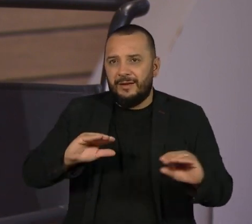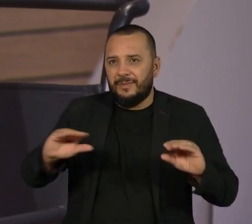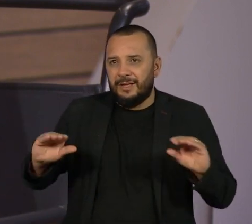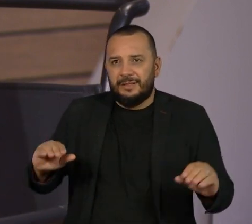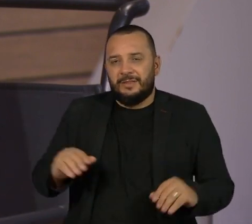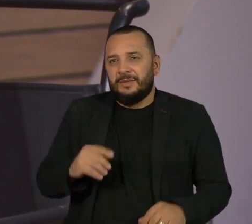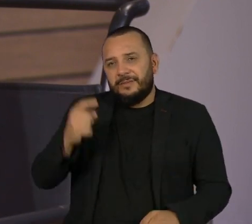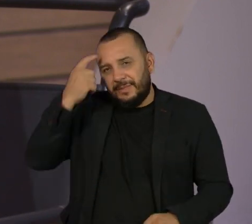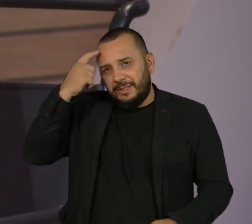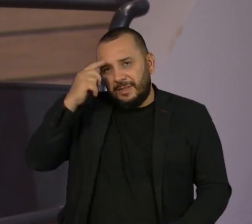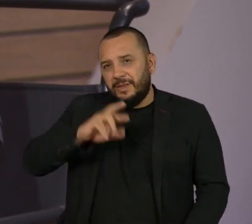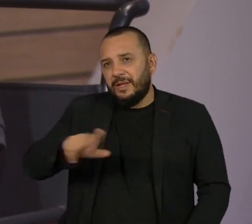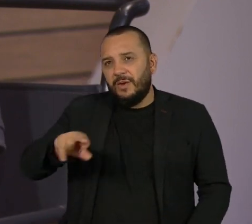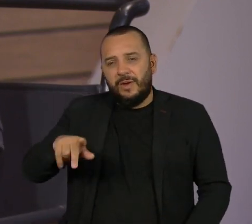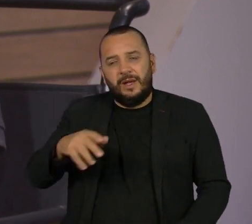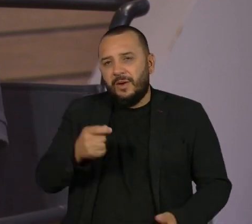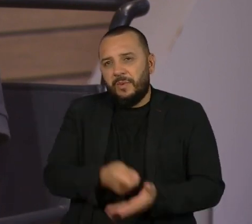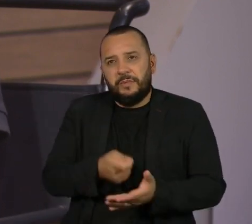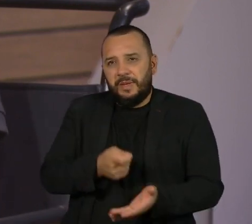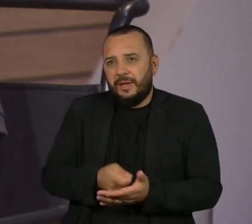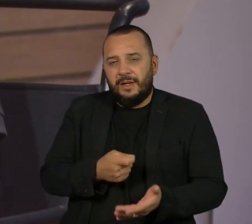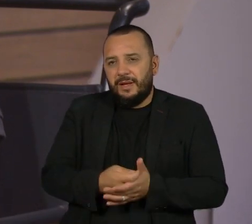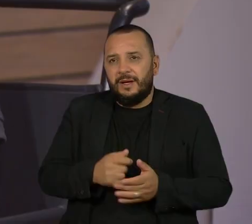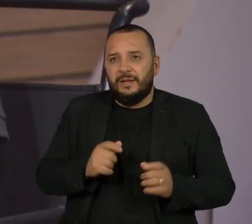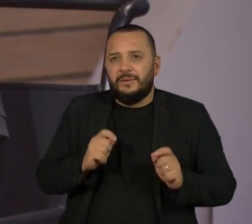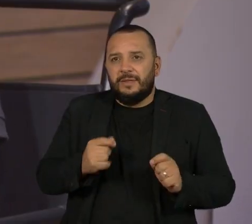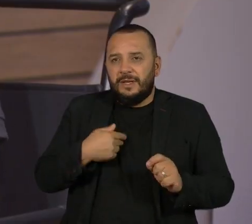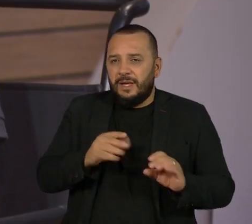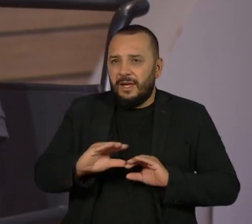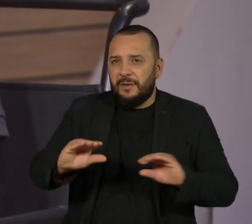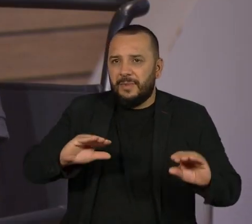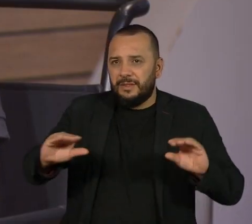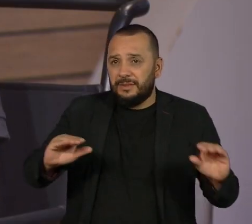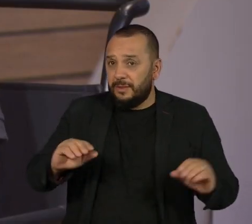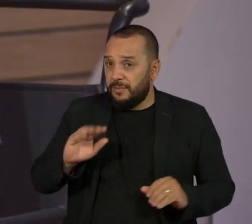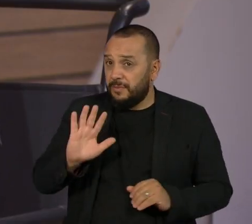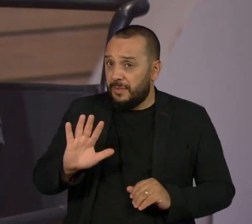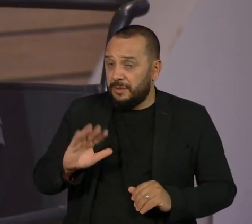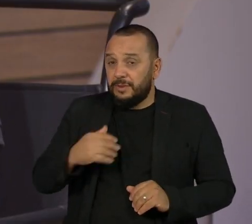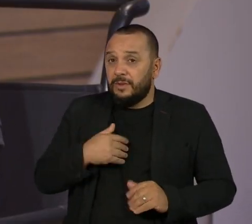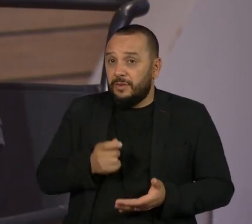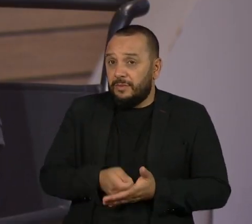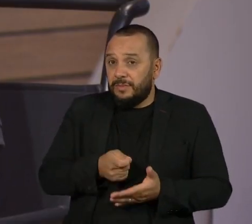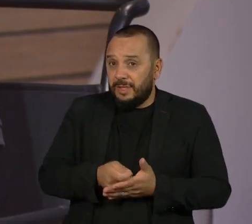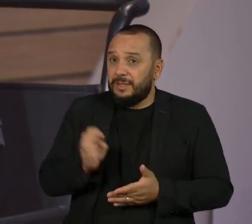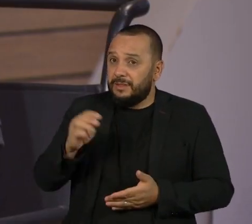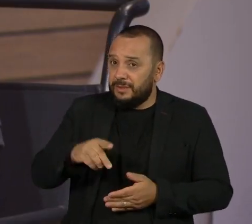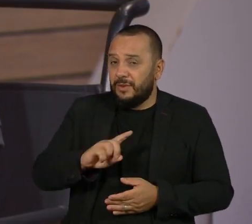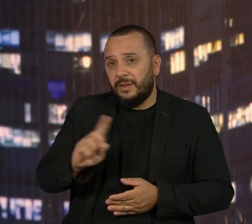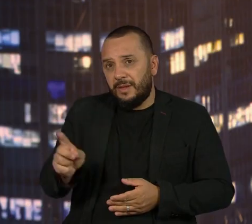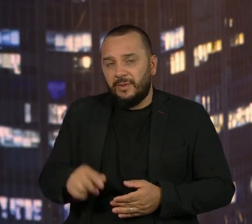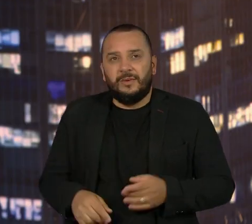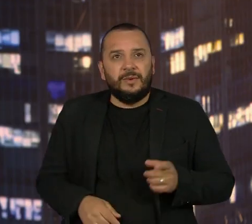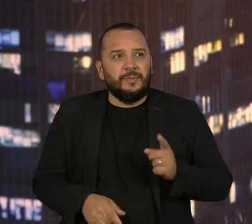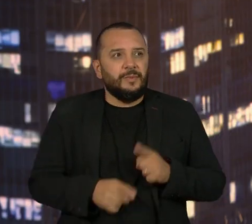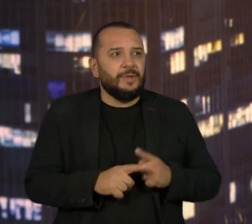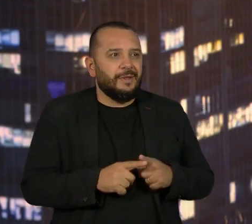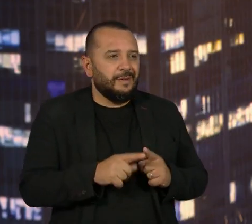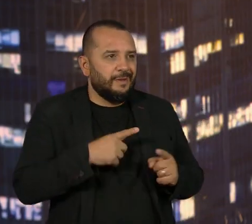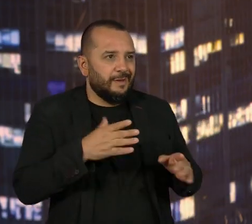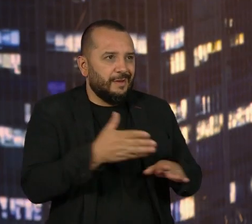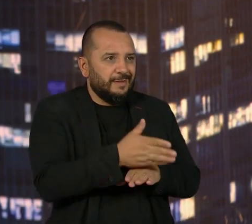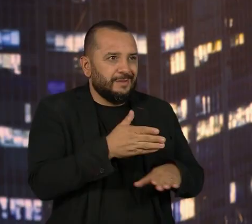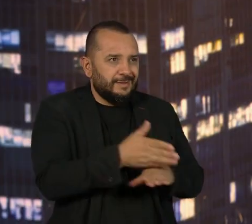sentem obrigados. A discussão era obrigado ou não a colocar esse recurso. Porque eles têm acesso, né? Eles já